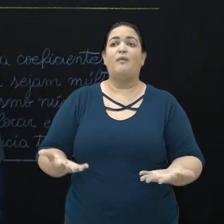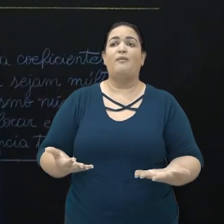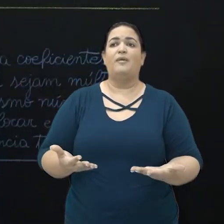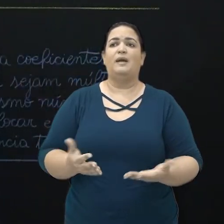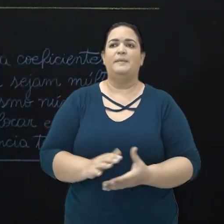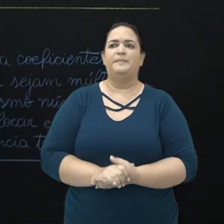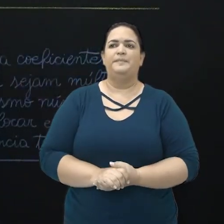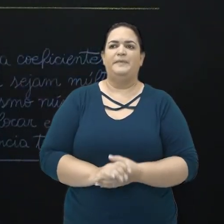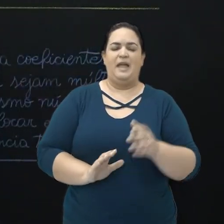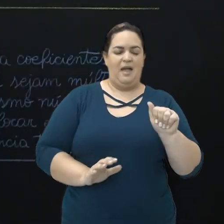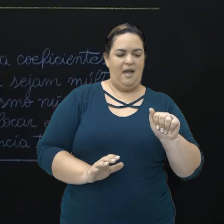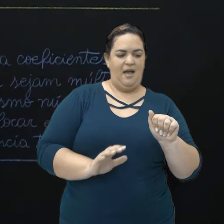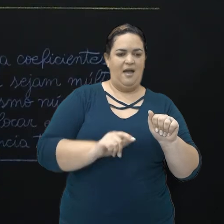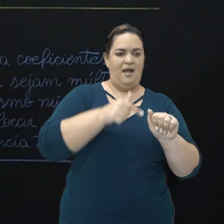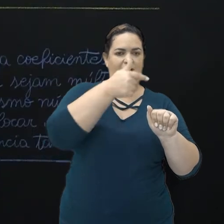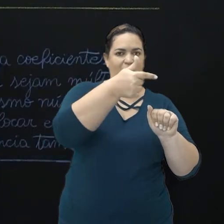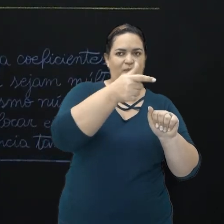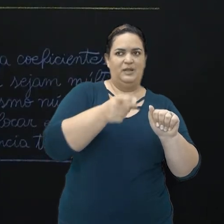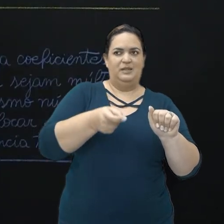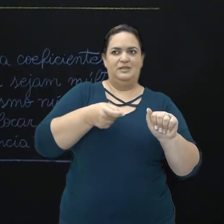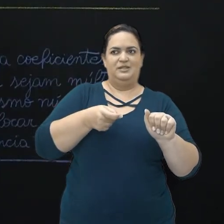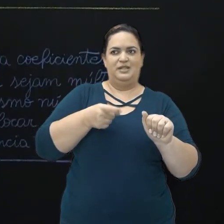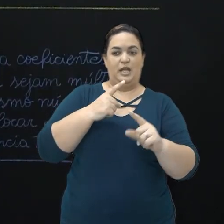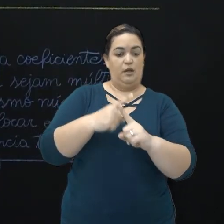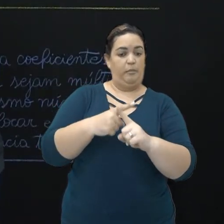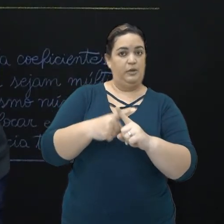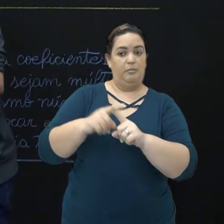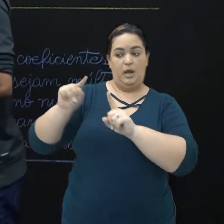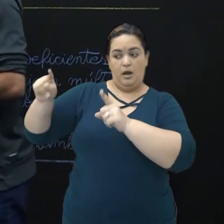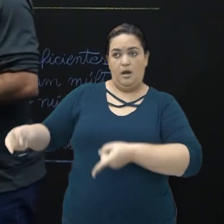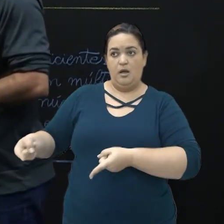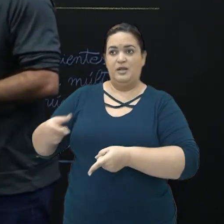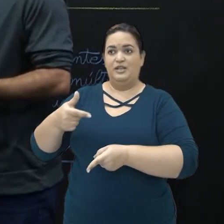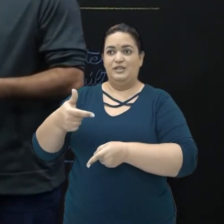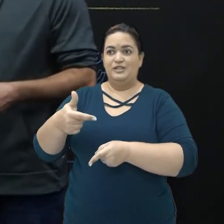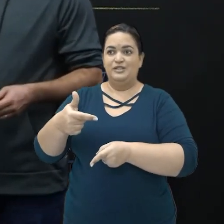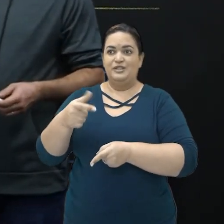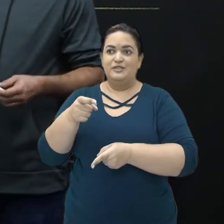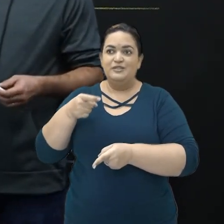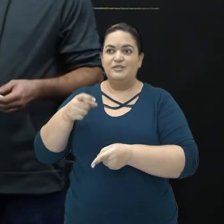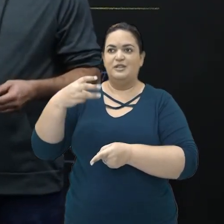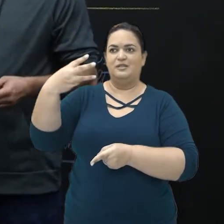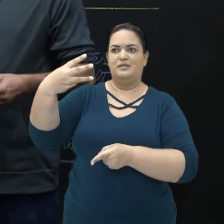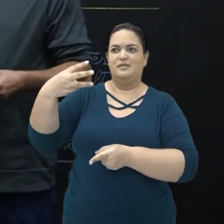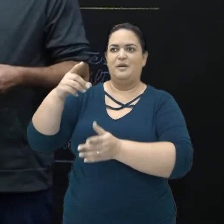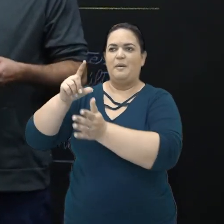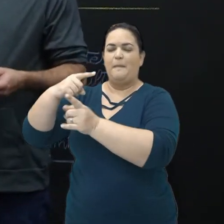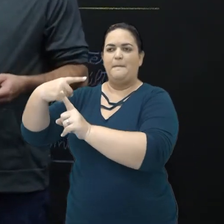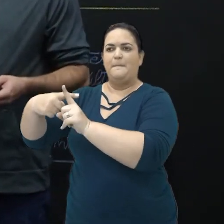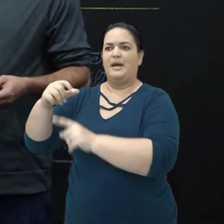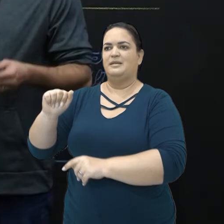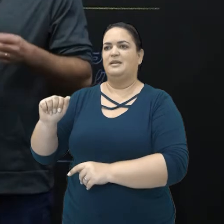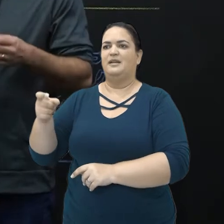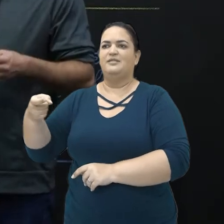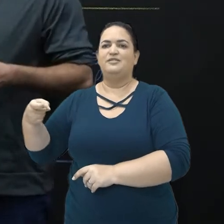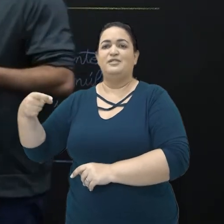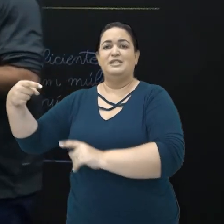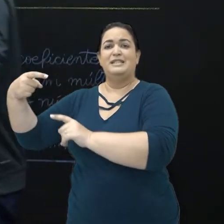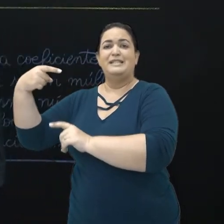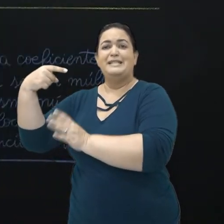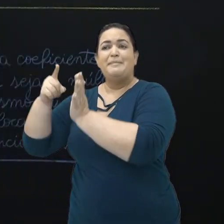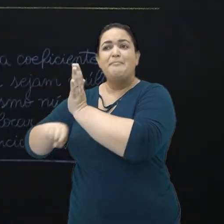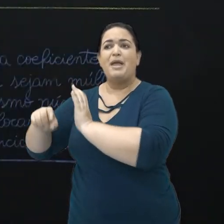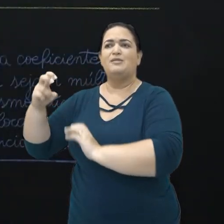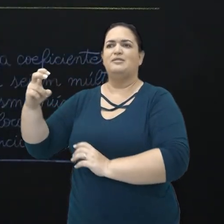expressão, a ao quadrado x que multiplica x ao cubo mais ax menos 5a elevado ao quadrado.